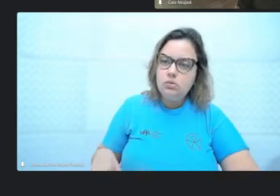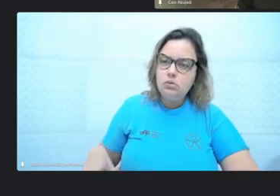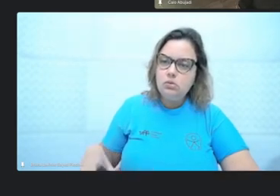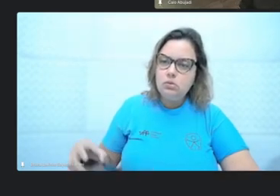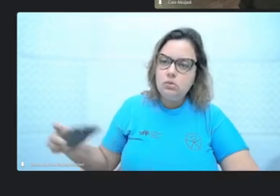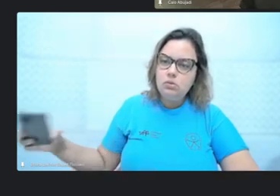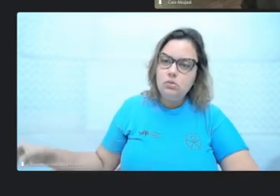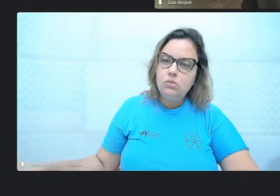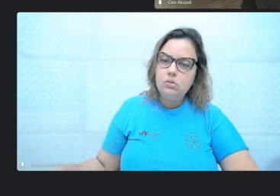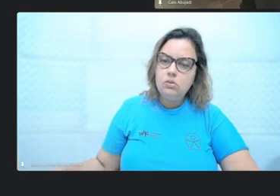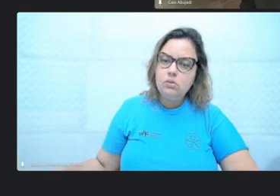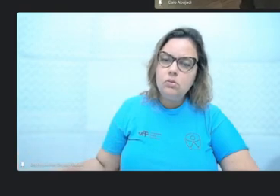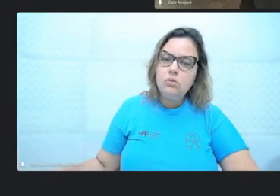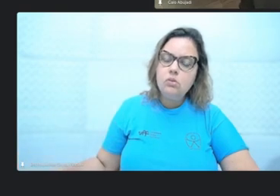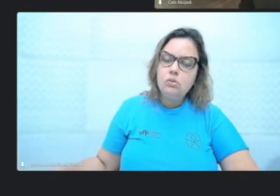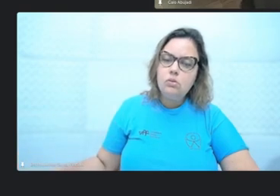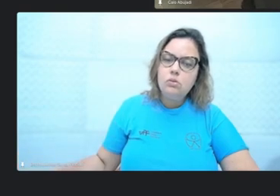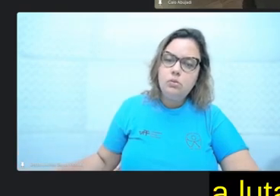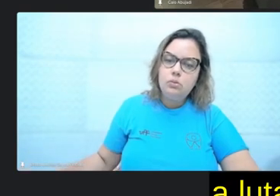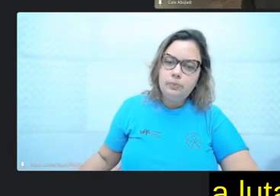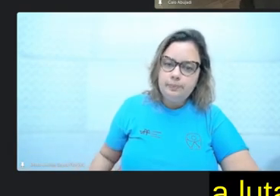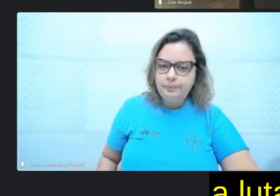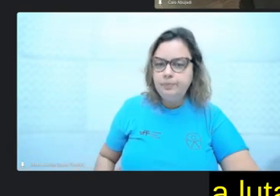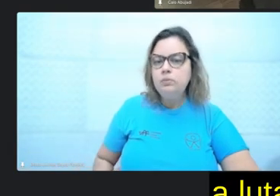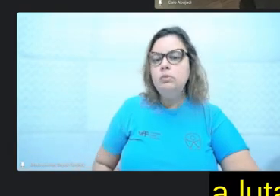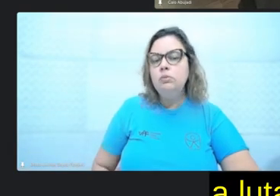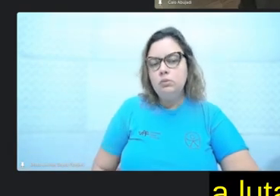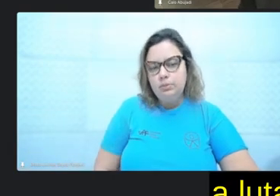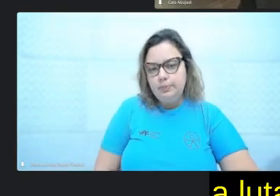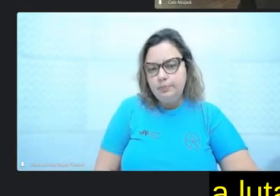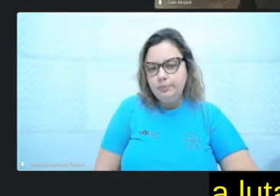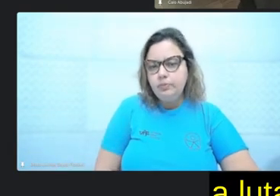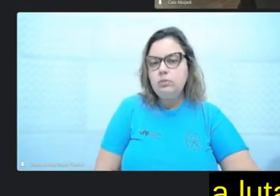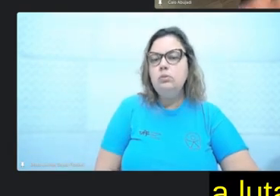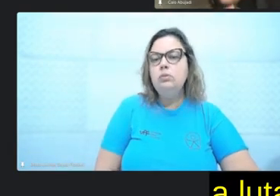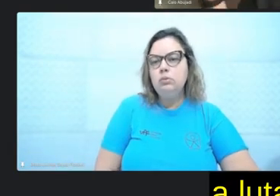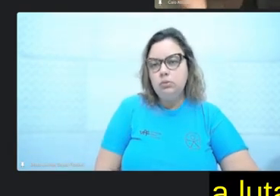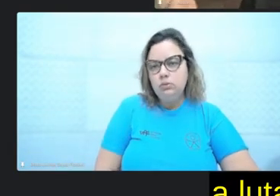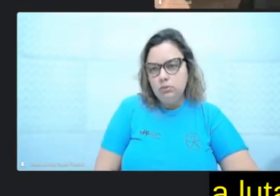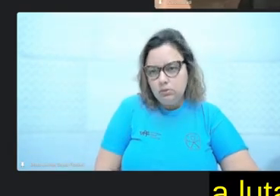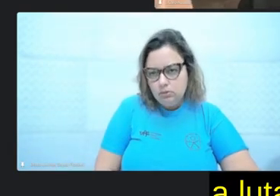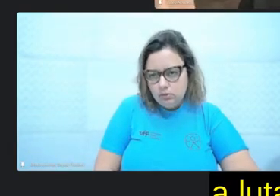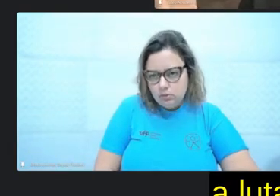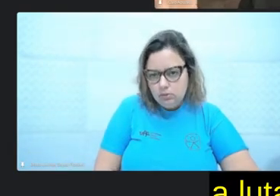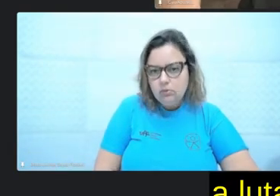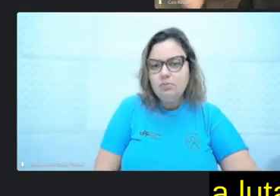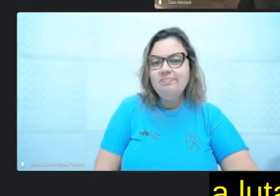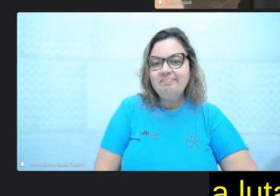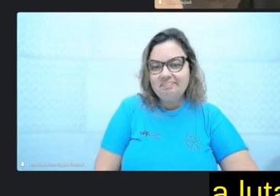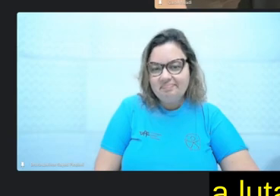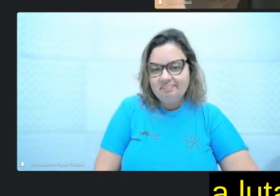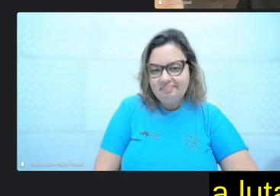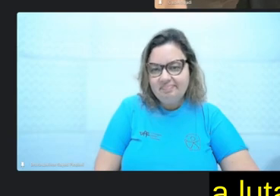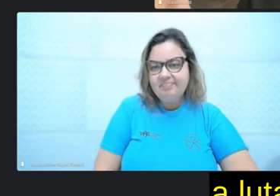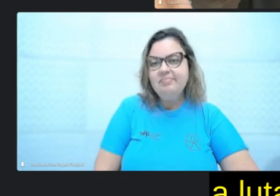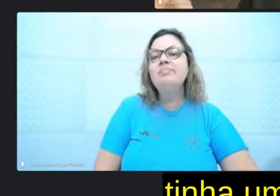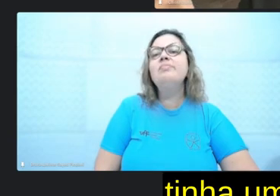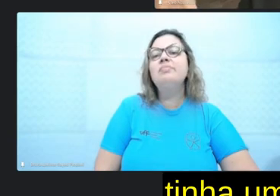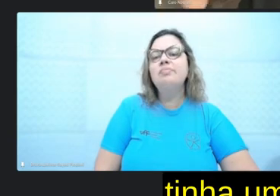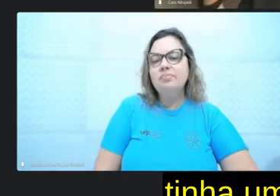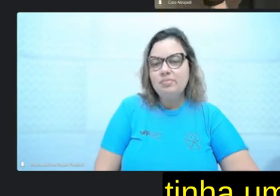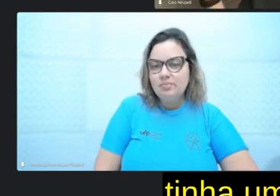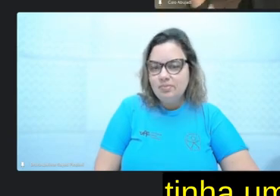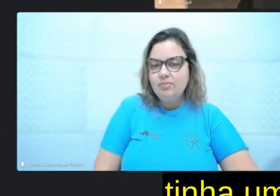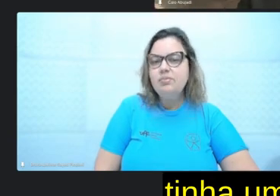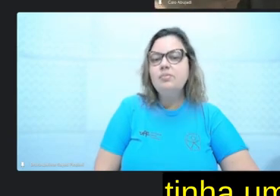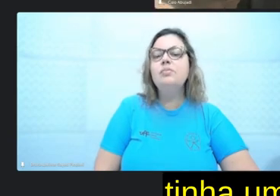percebem que aquilo que eles enfrentaram, a luta que eles tiveram durante a vida inteira para sobreviver, tinha um nome, né?